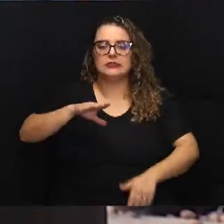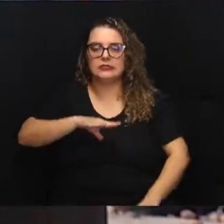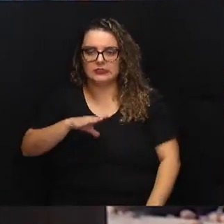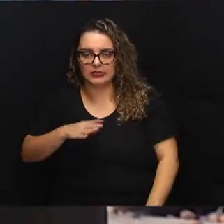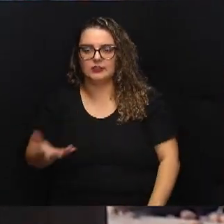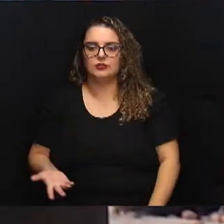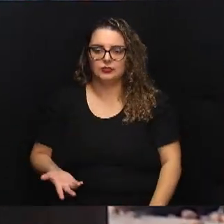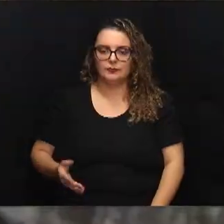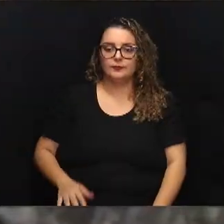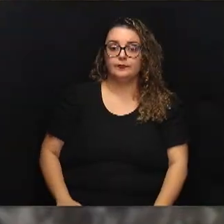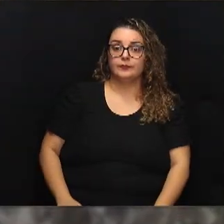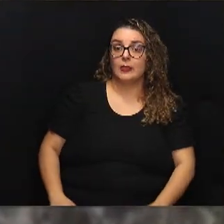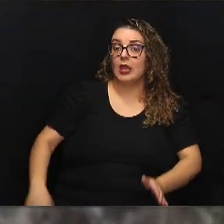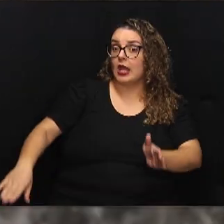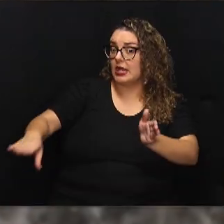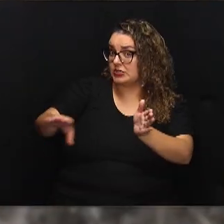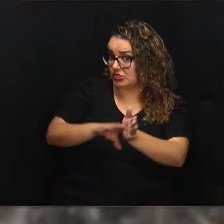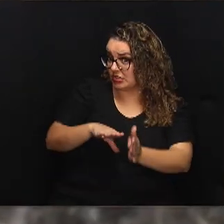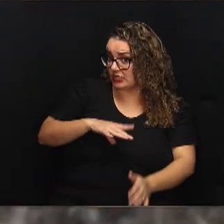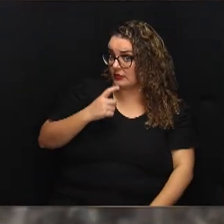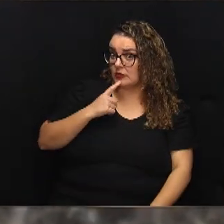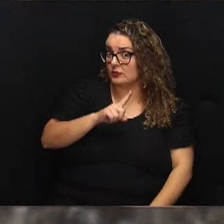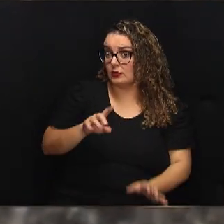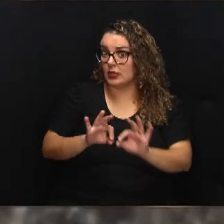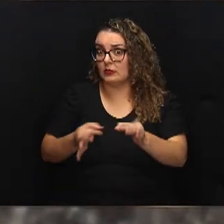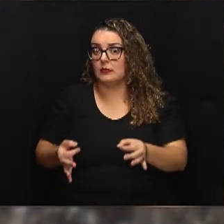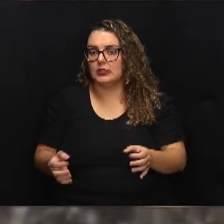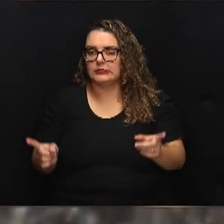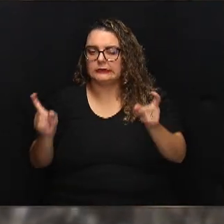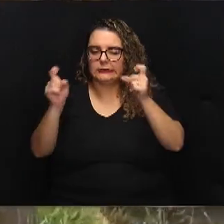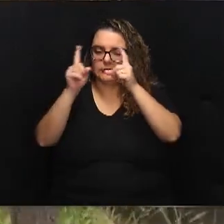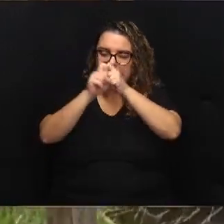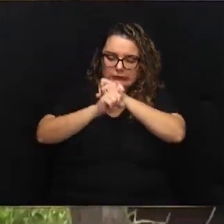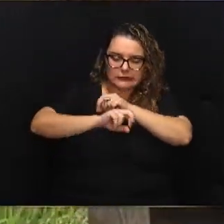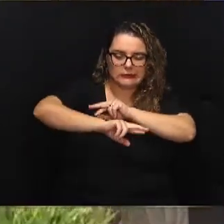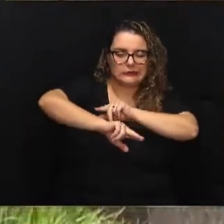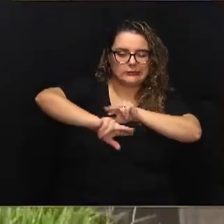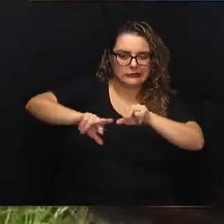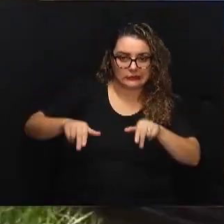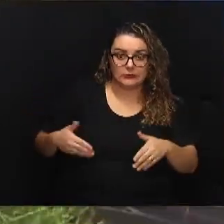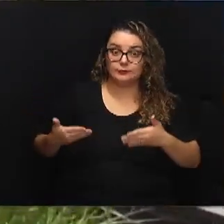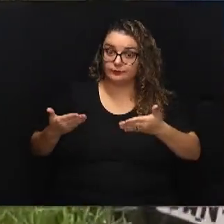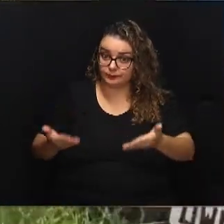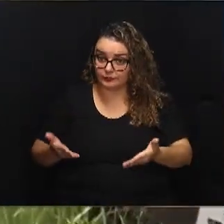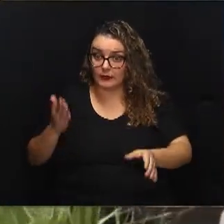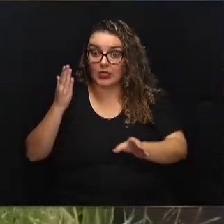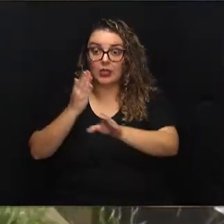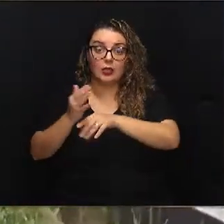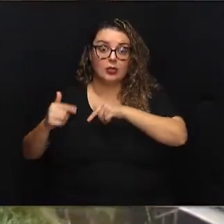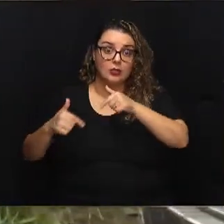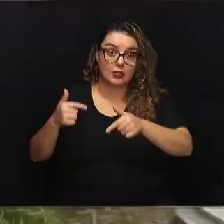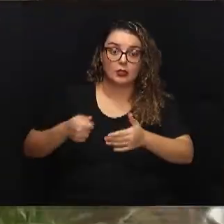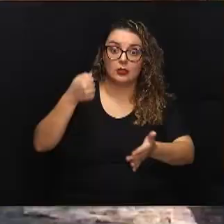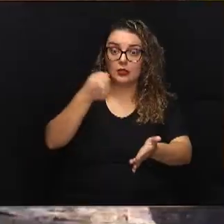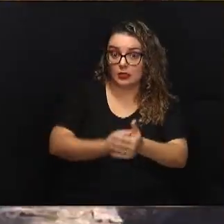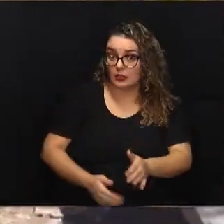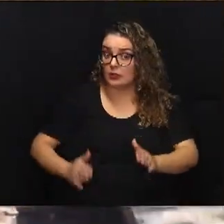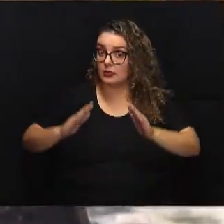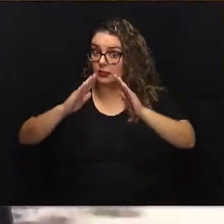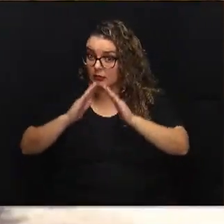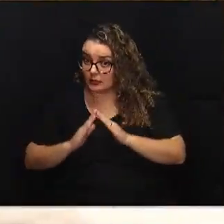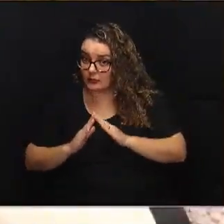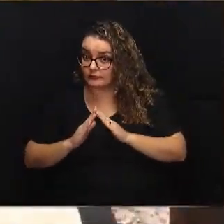A chegada a Campinas envolve desafios imediatos. Encontrar trabalho, garantir moradia